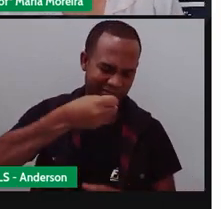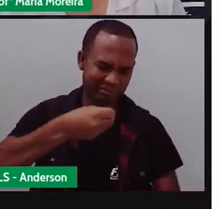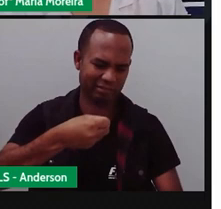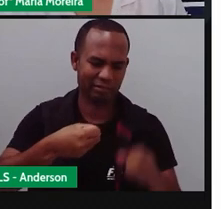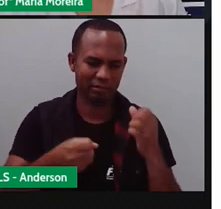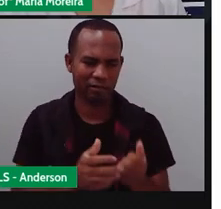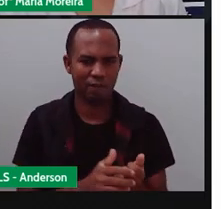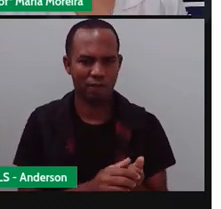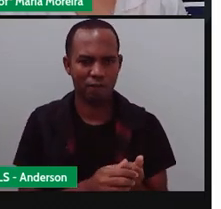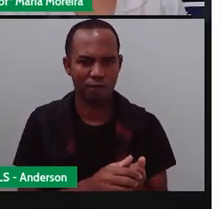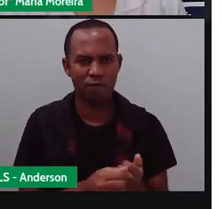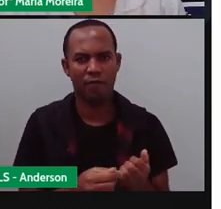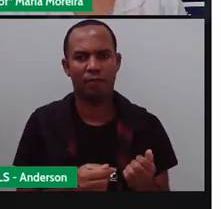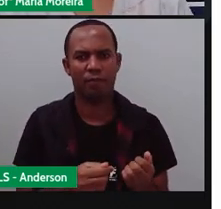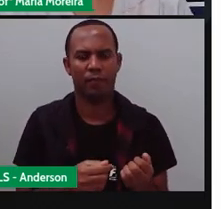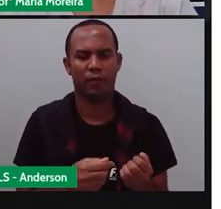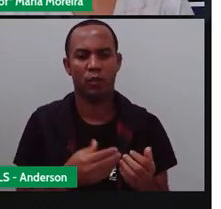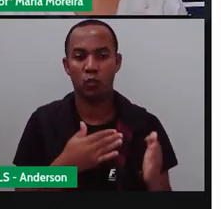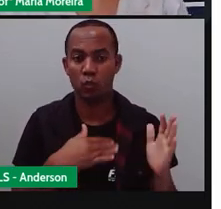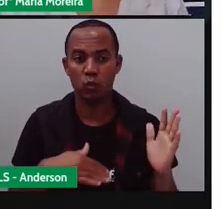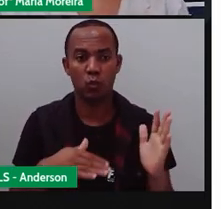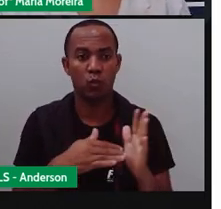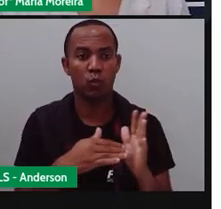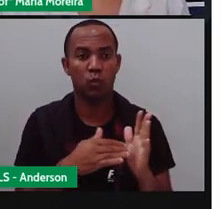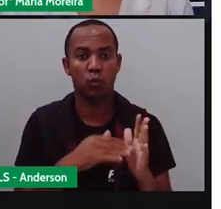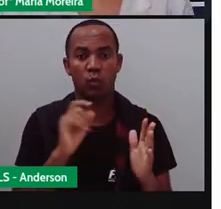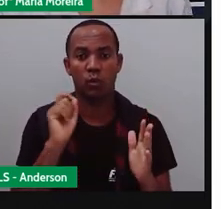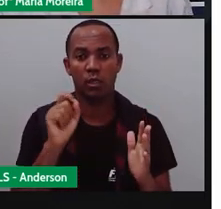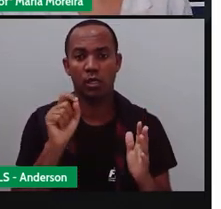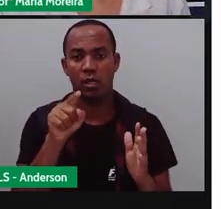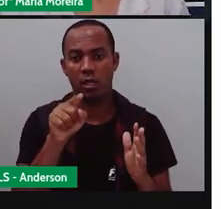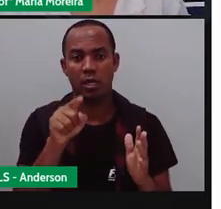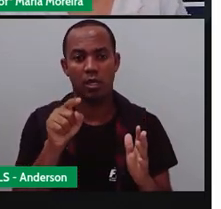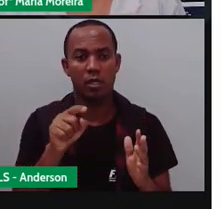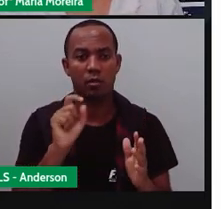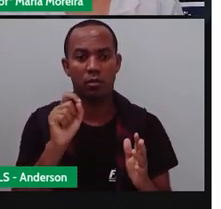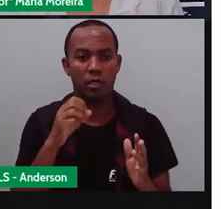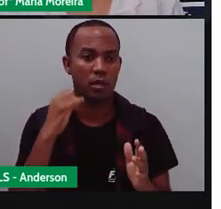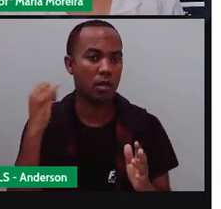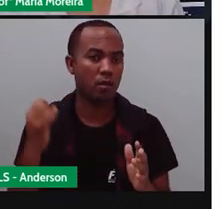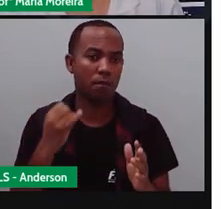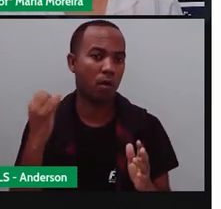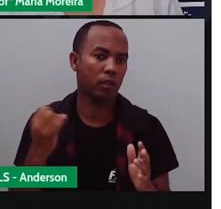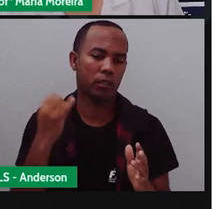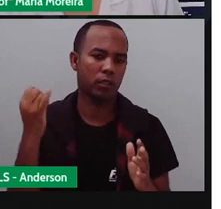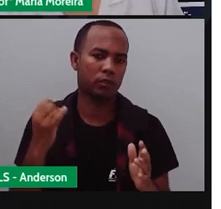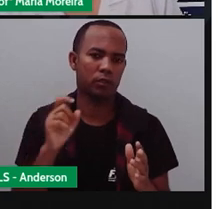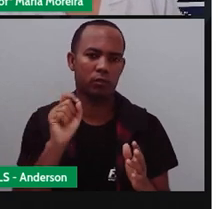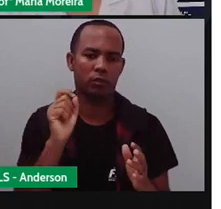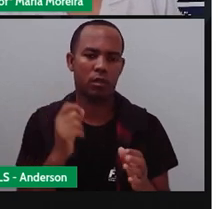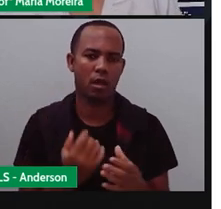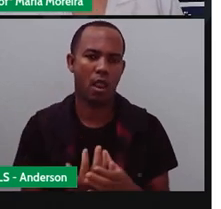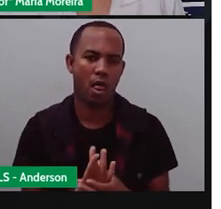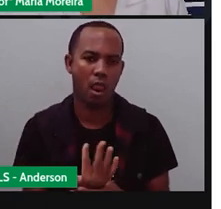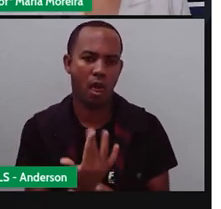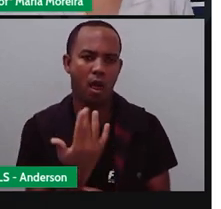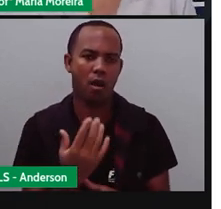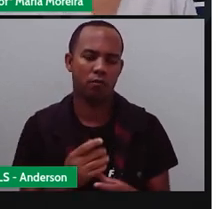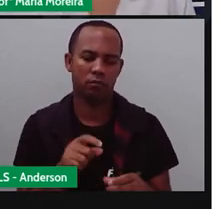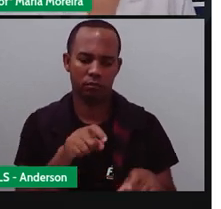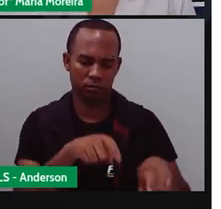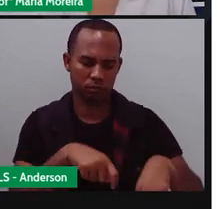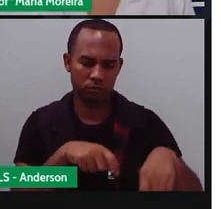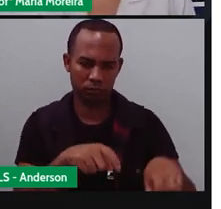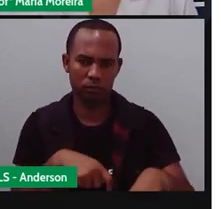feijão o milho contudo o trator né desempenha um papel Central na lavoura né e a preparação